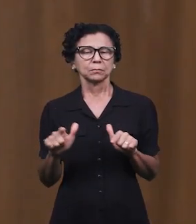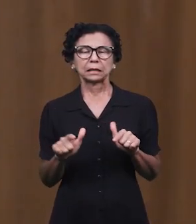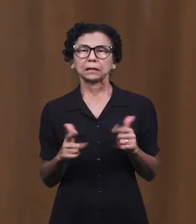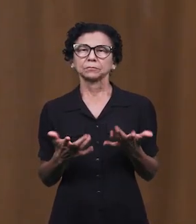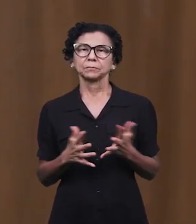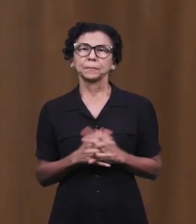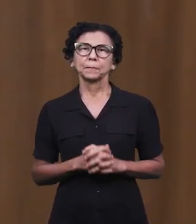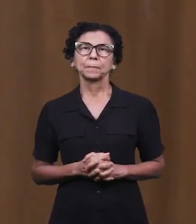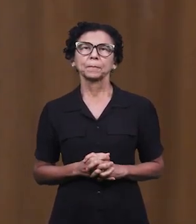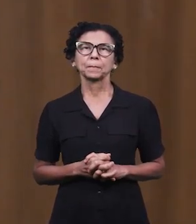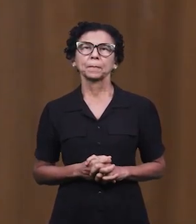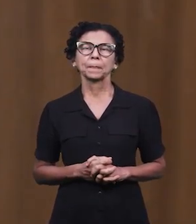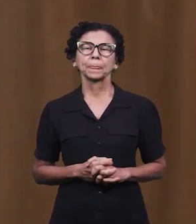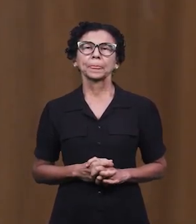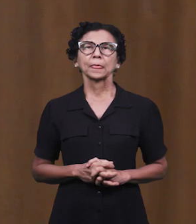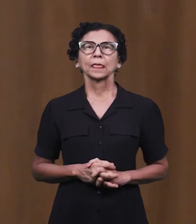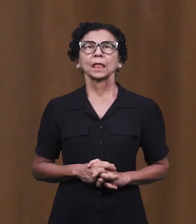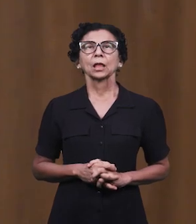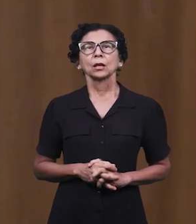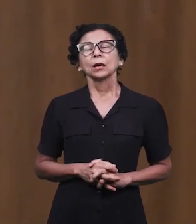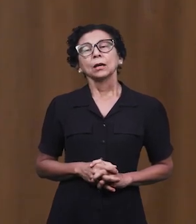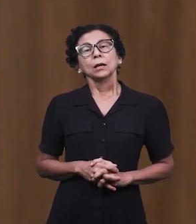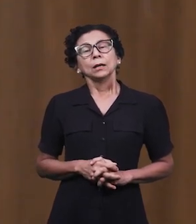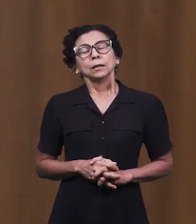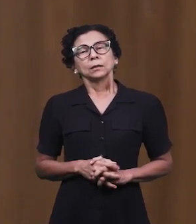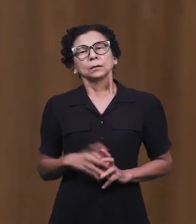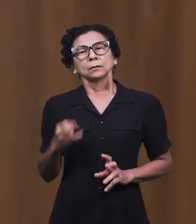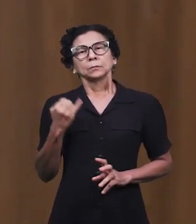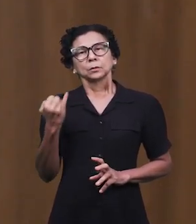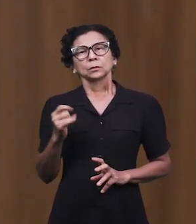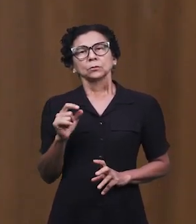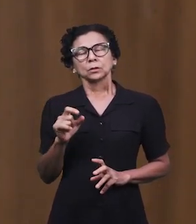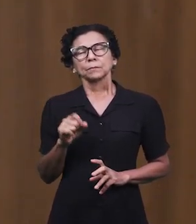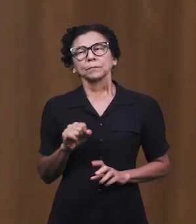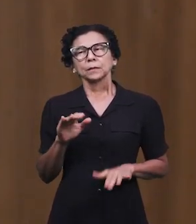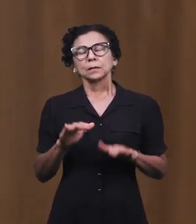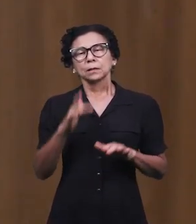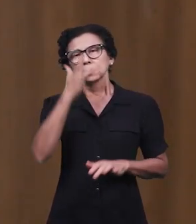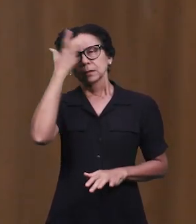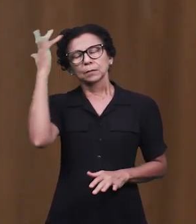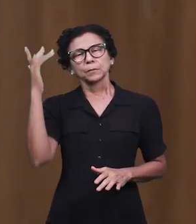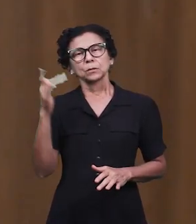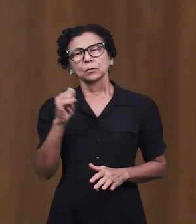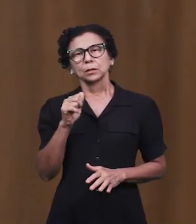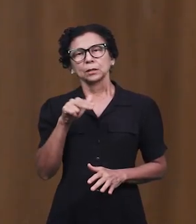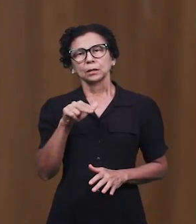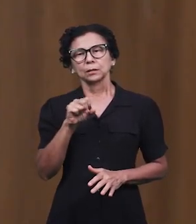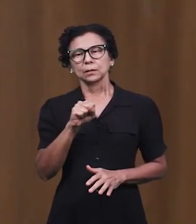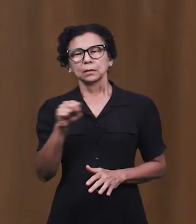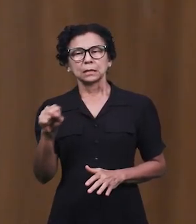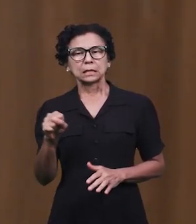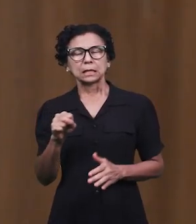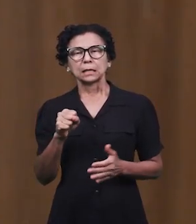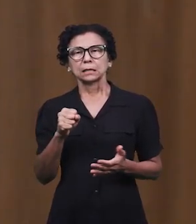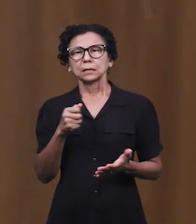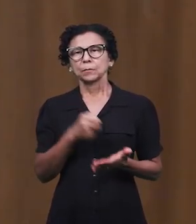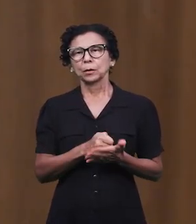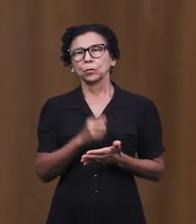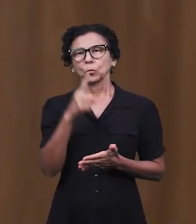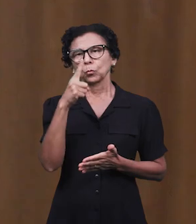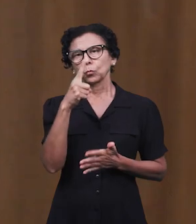importante falar? Porque às vezes a pessoa tem pouco tempo não tem tanto tempo de contribuição. Se ela tiver pelo menos 12 meses, que é a